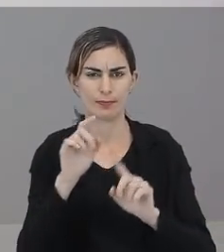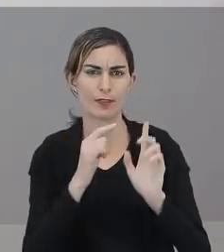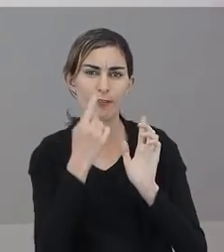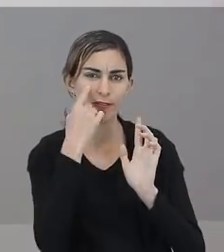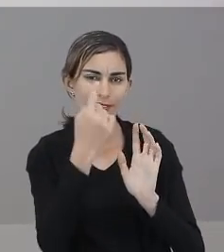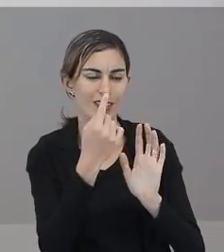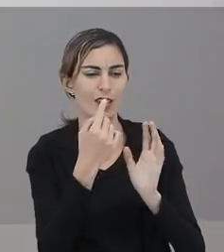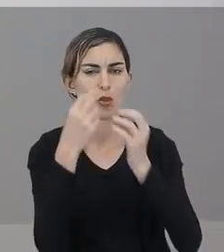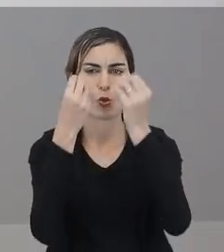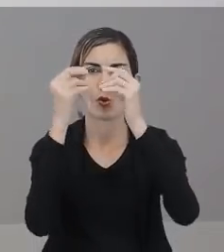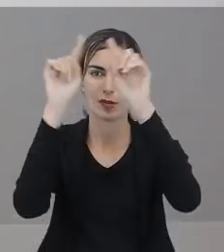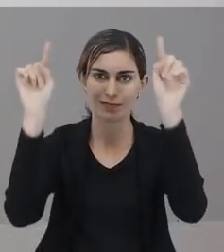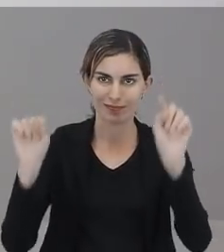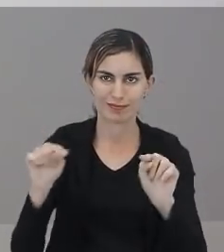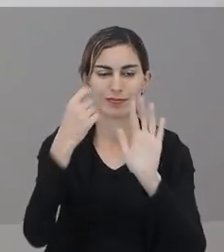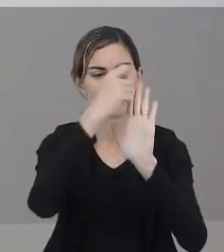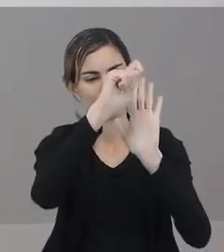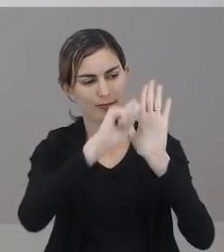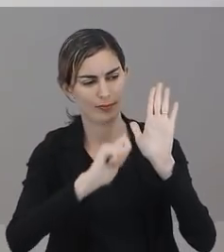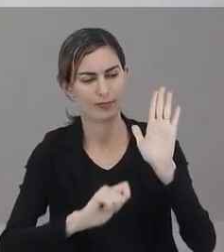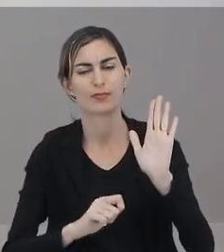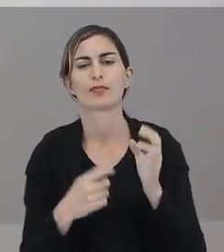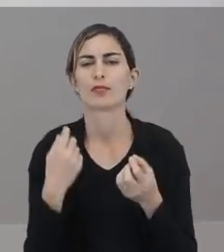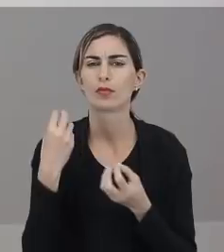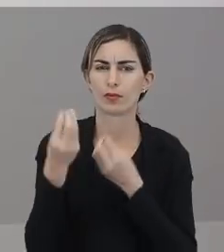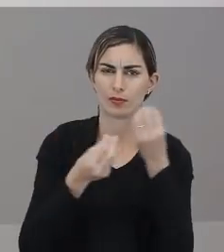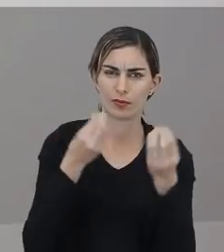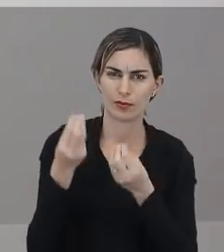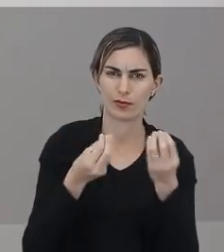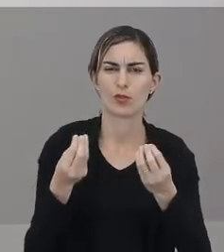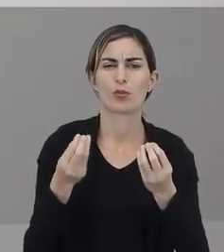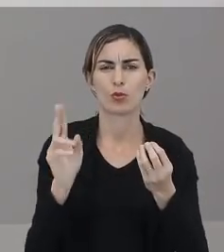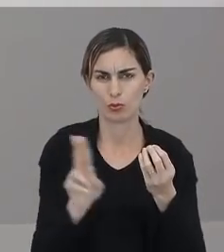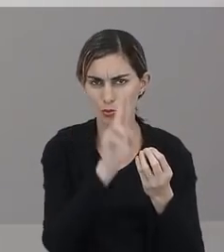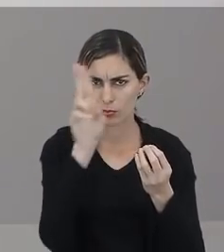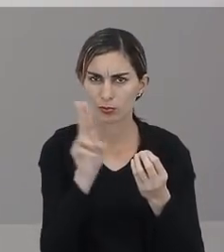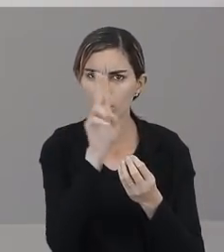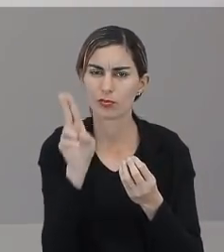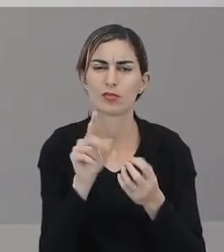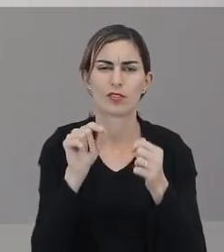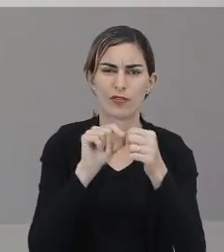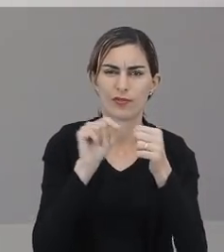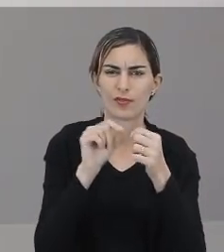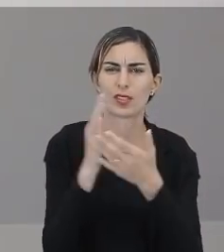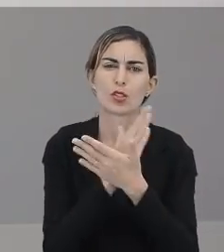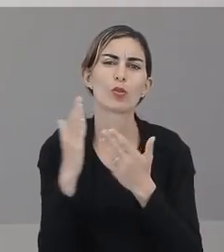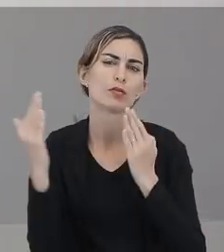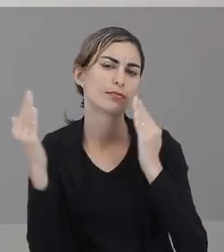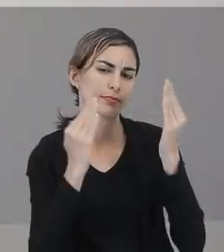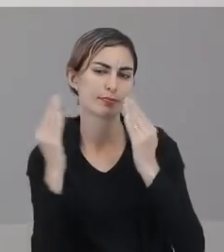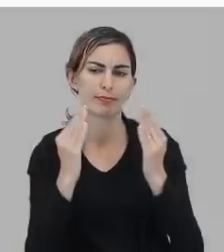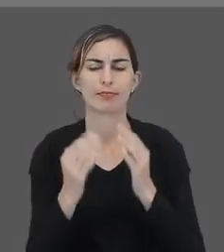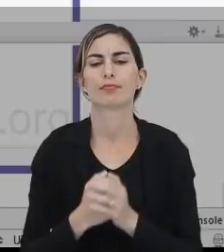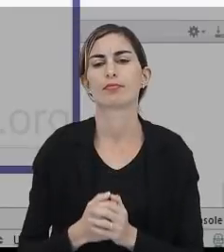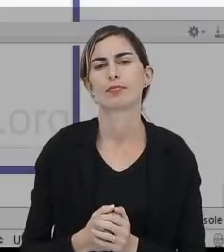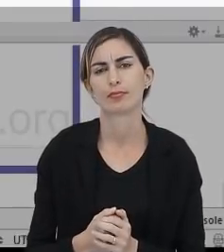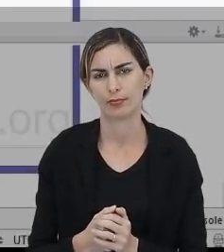uma delas, vamos ver como escrevê-las e vamos utilizar para fazer algum